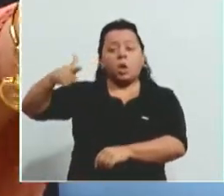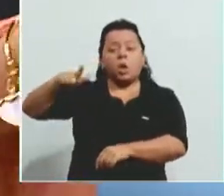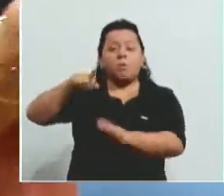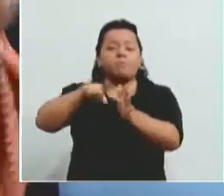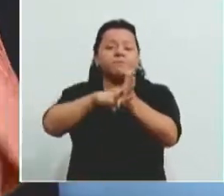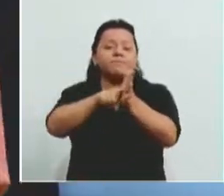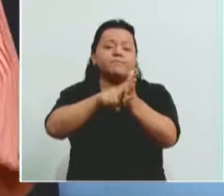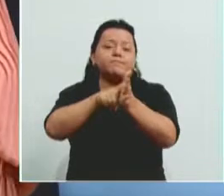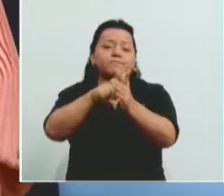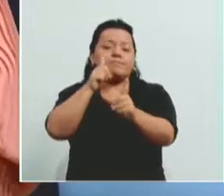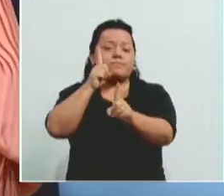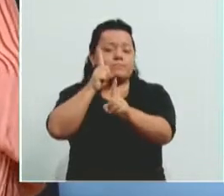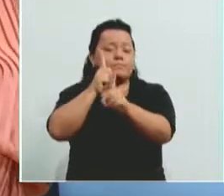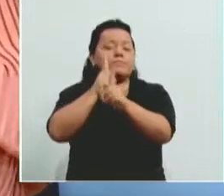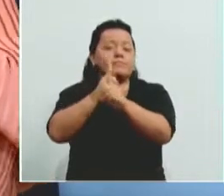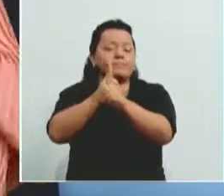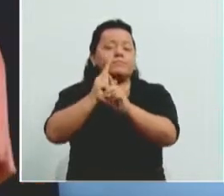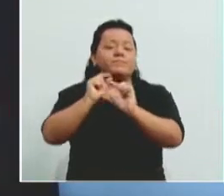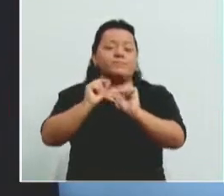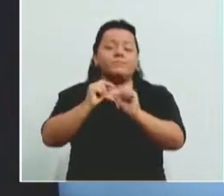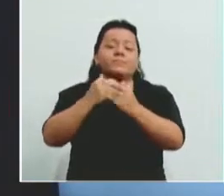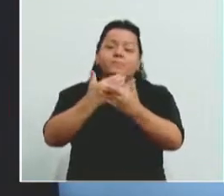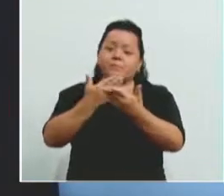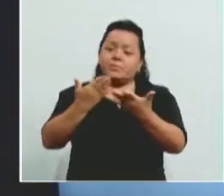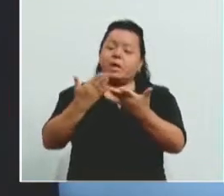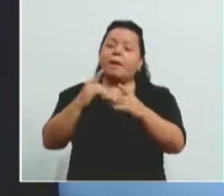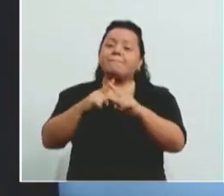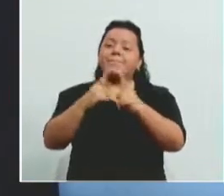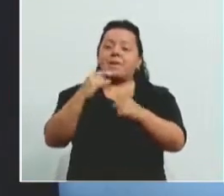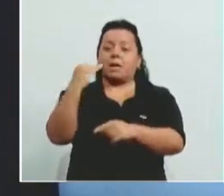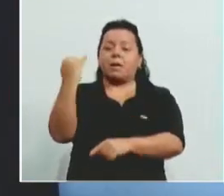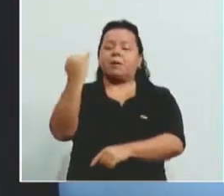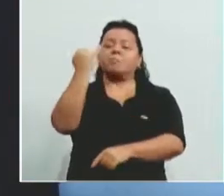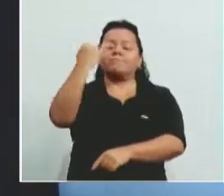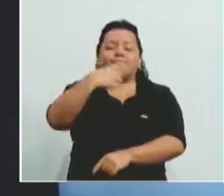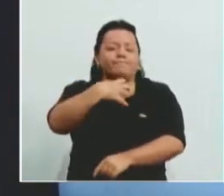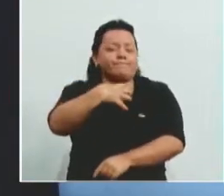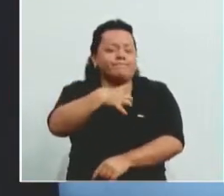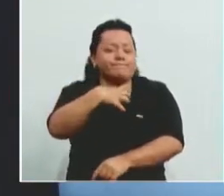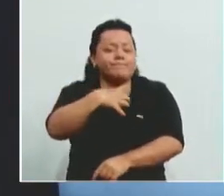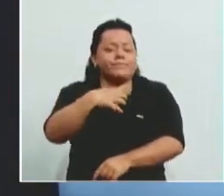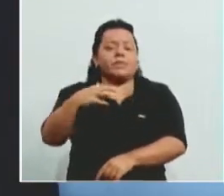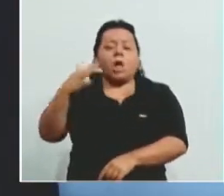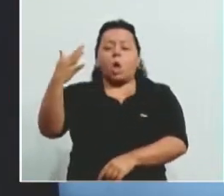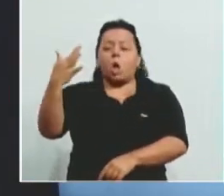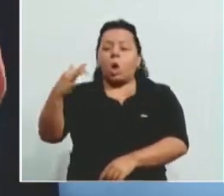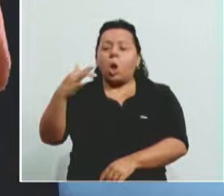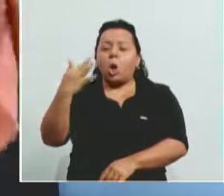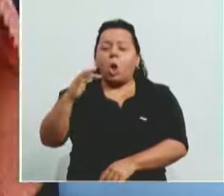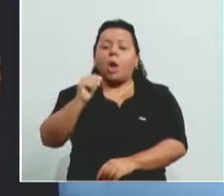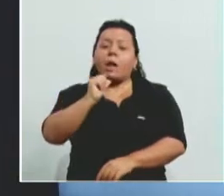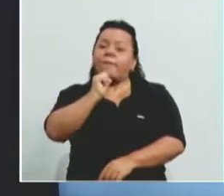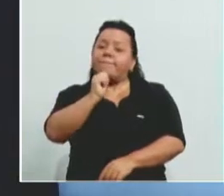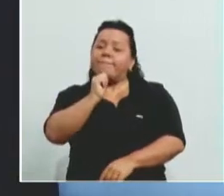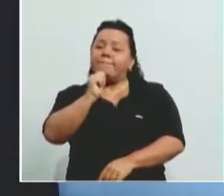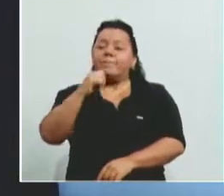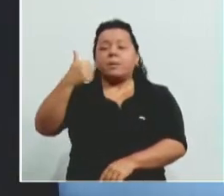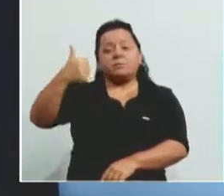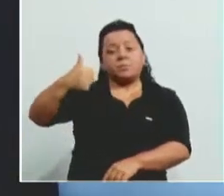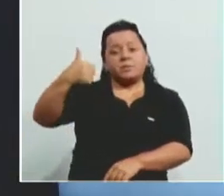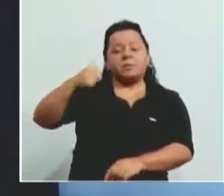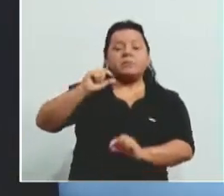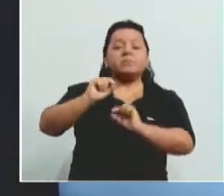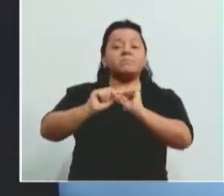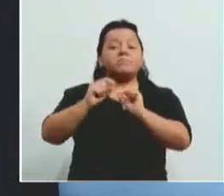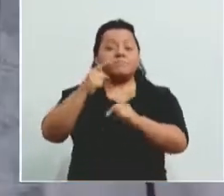fazer o diagnóstico de endometriose. Mas é importante, sentiu cólica, teve muita menstruação, é importante. E a primeira menstruação, vai logo no